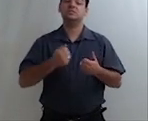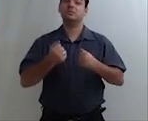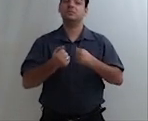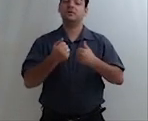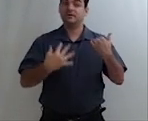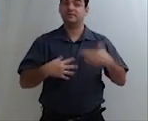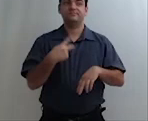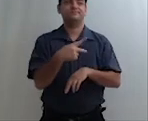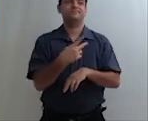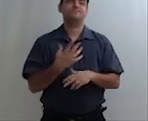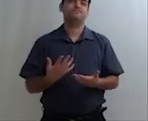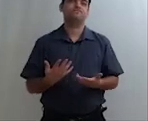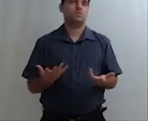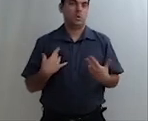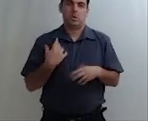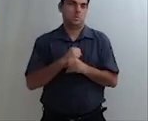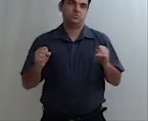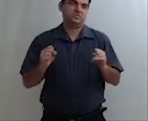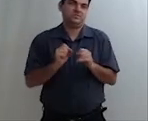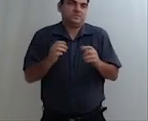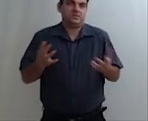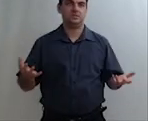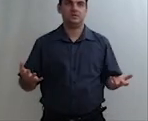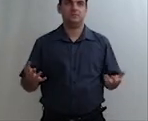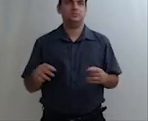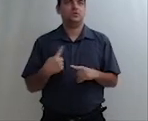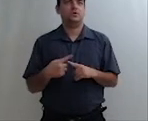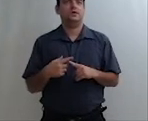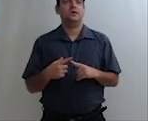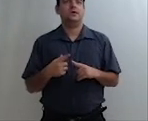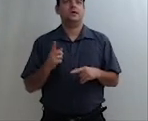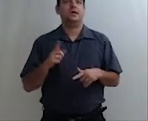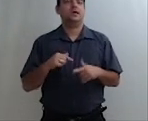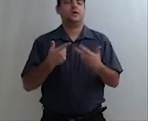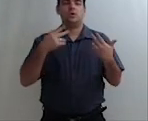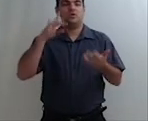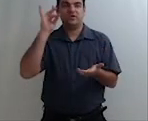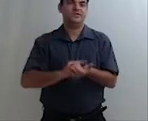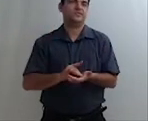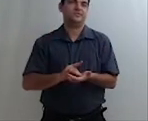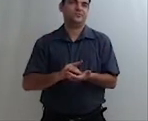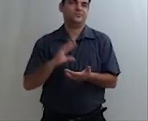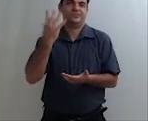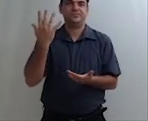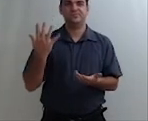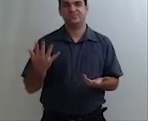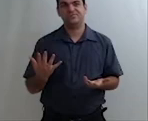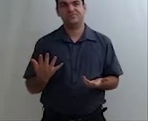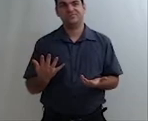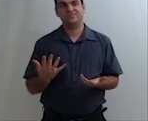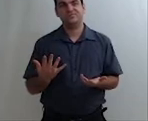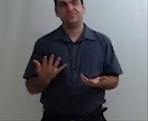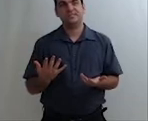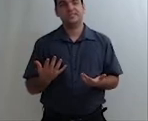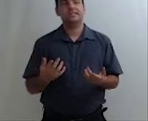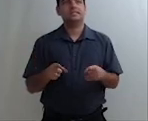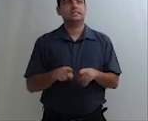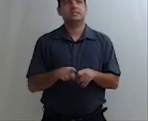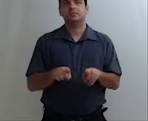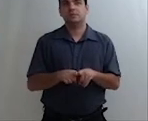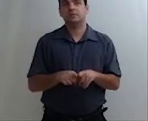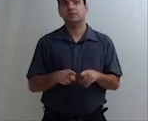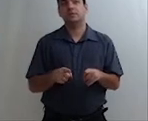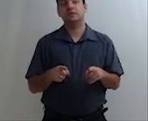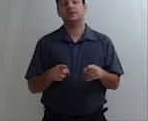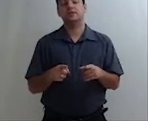é impossível uma vez que se trata de matéria de F de fato e além do que a falta